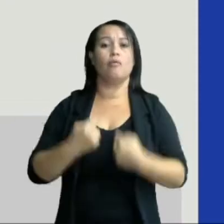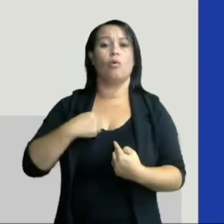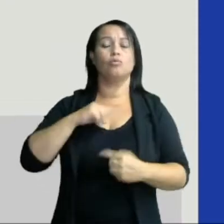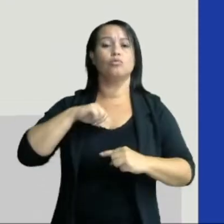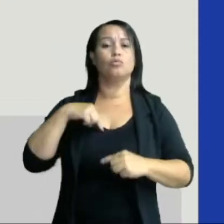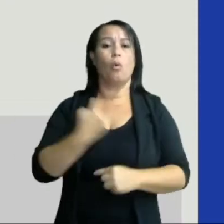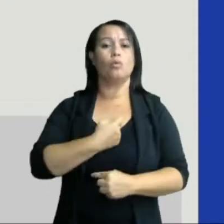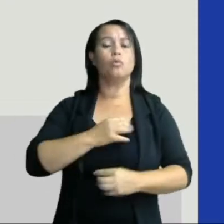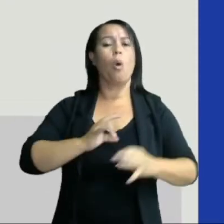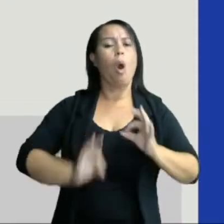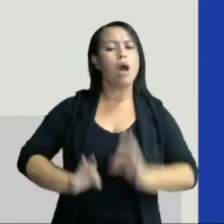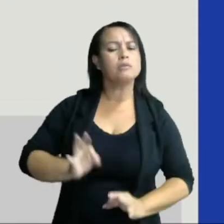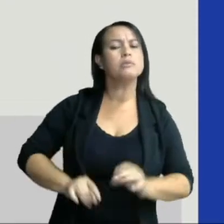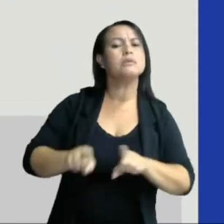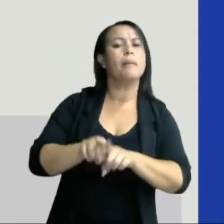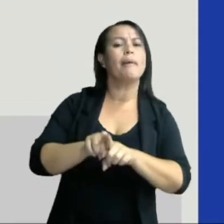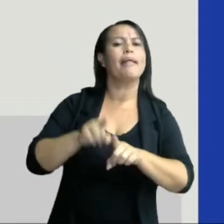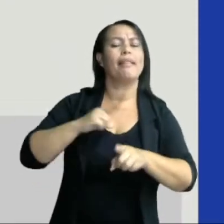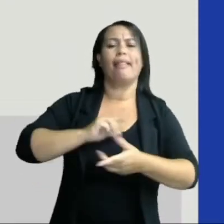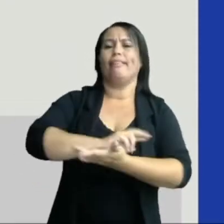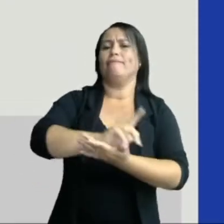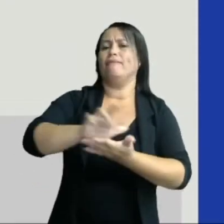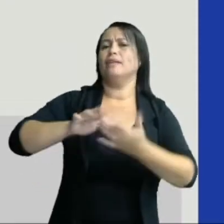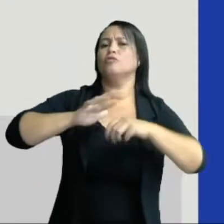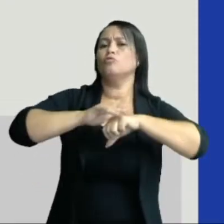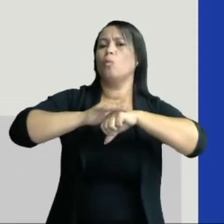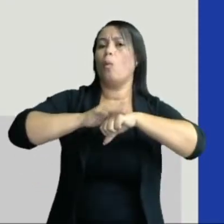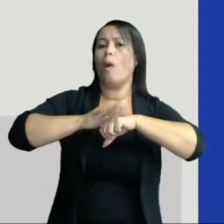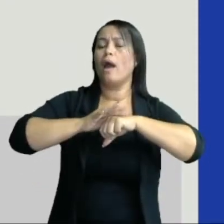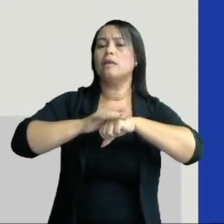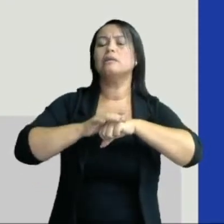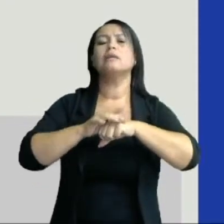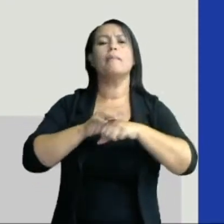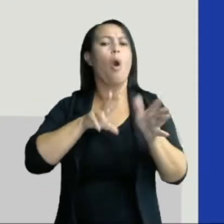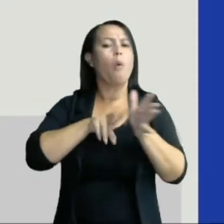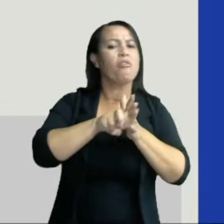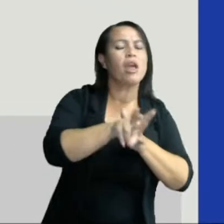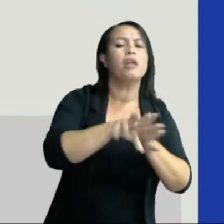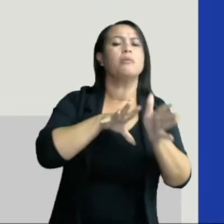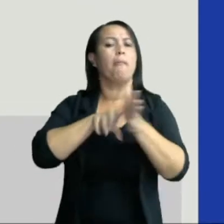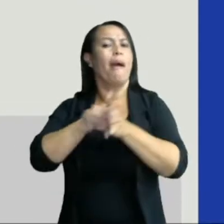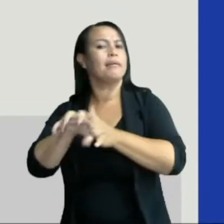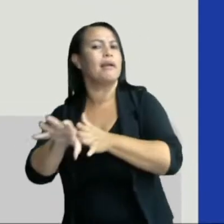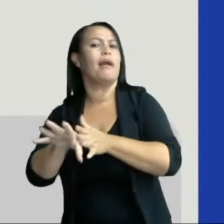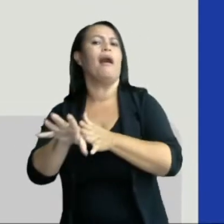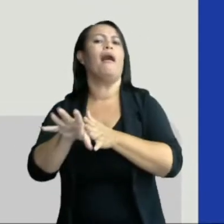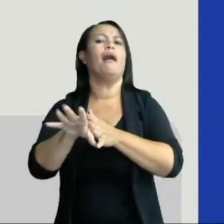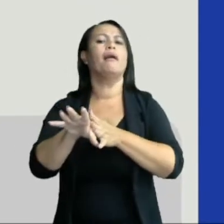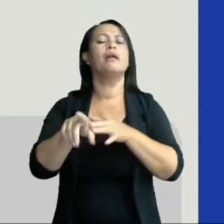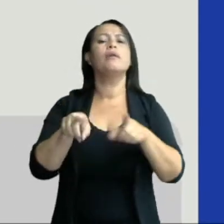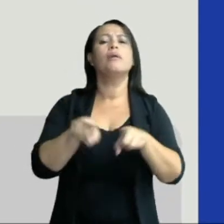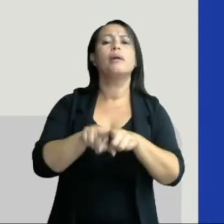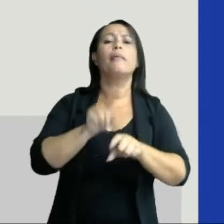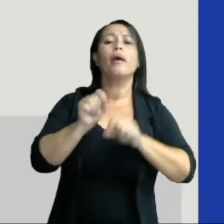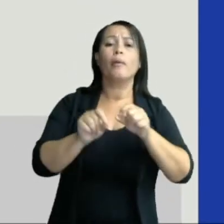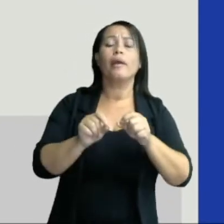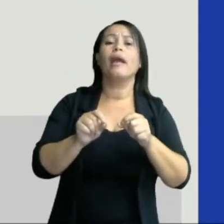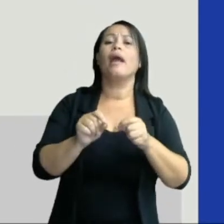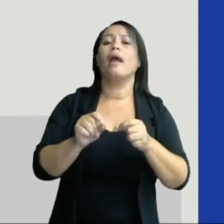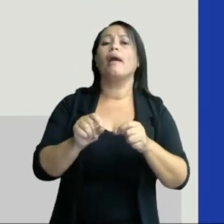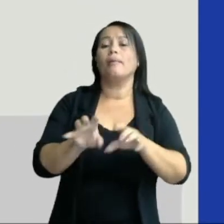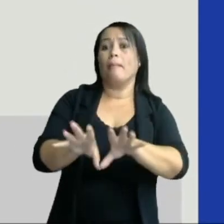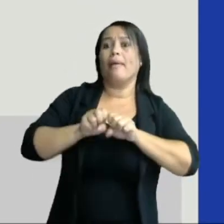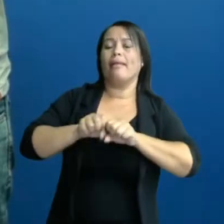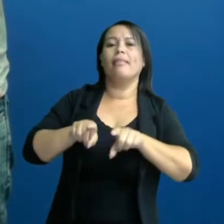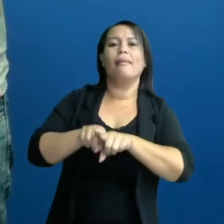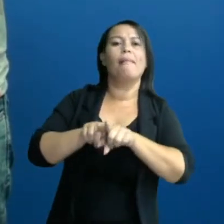nosso organismo, pode sofrer por diversas doenças, tanto virais, bacterianas, também chamadas de infecciosas,